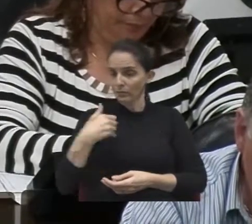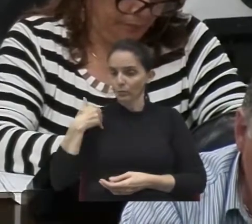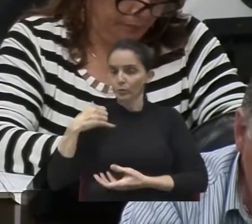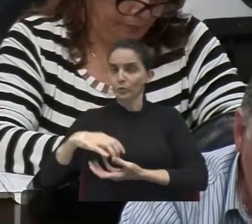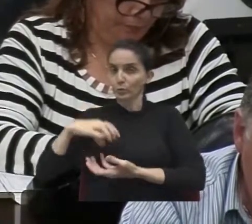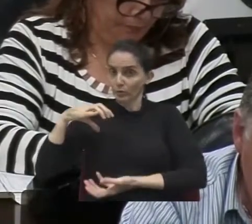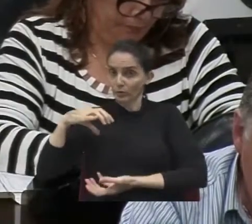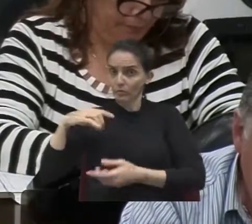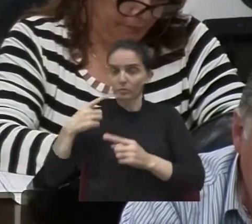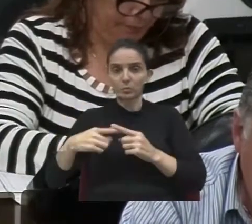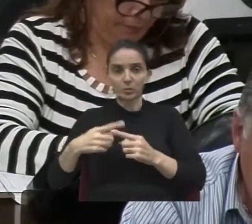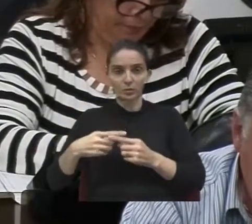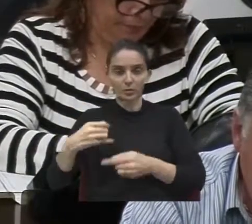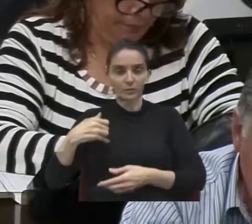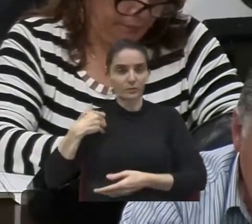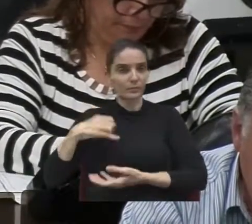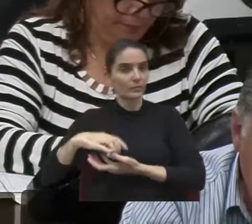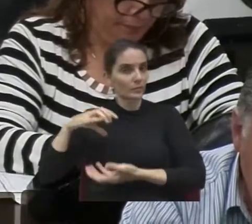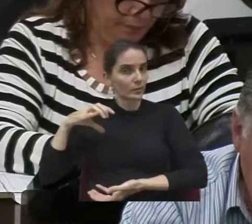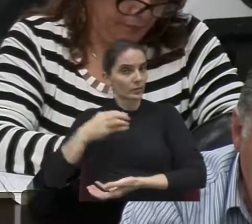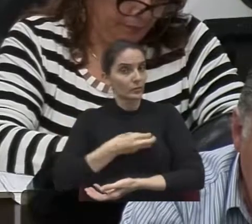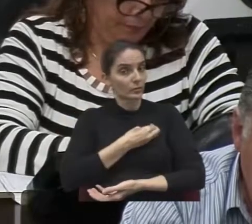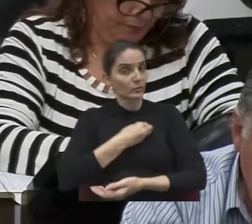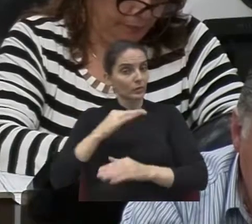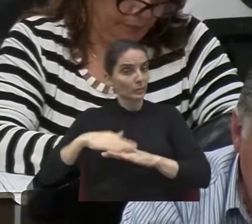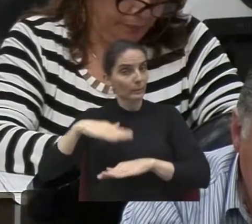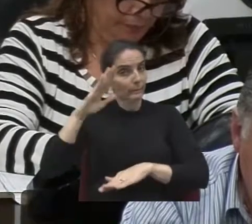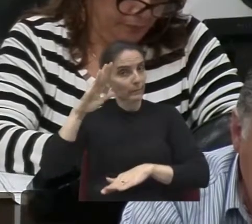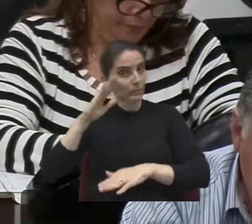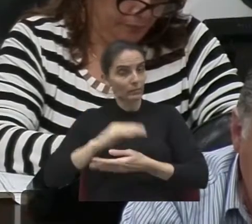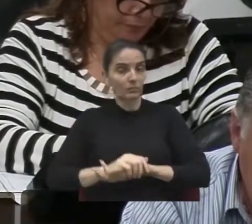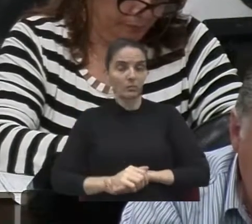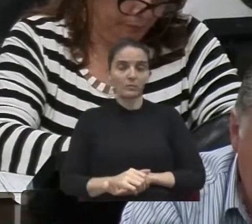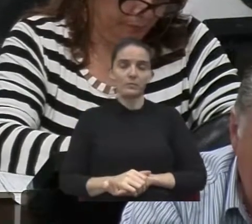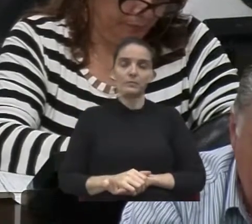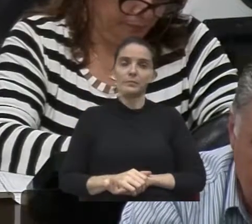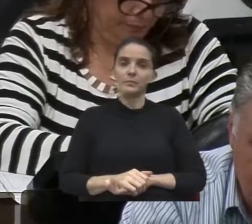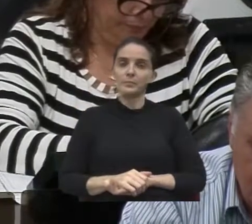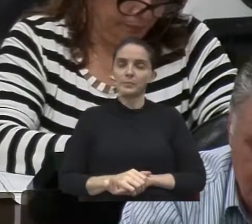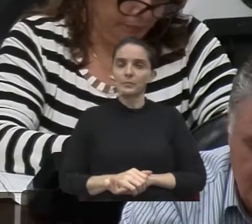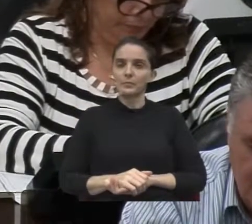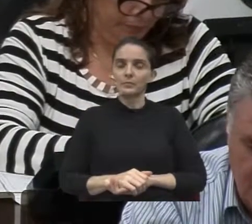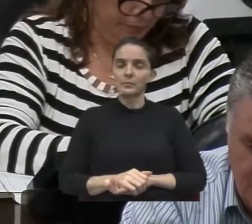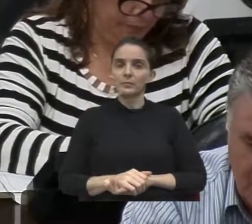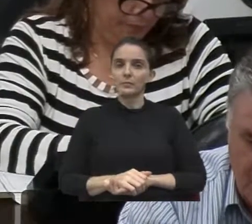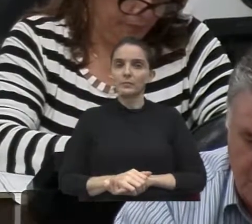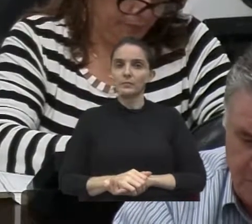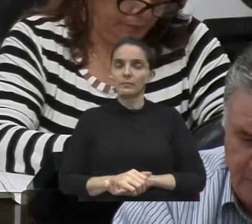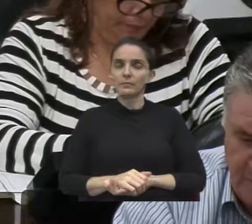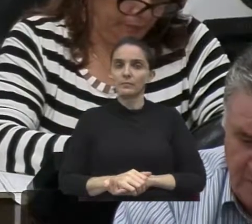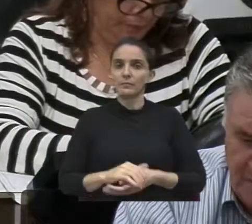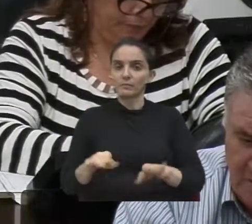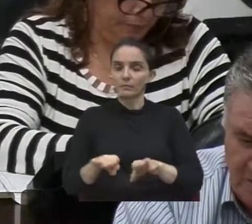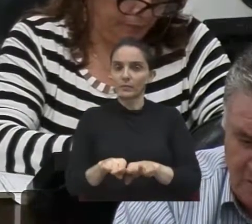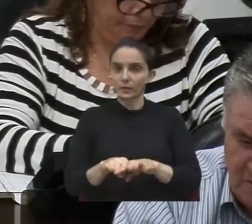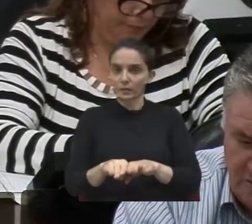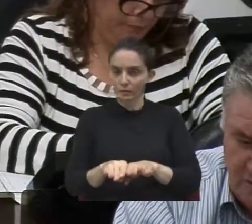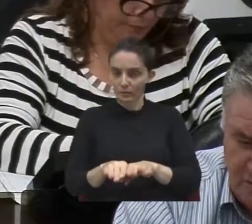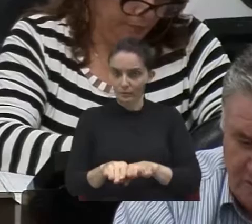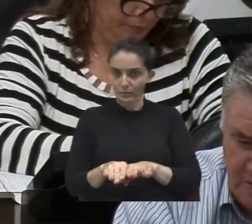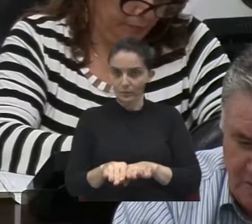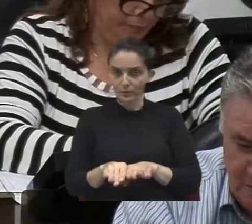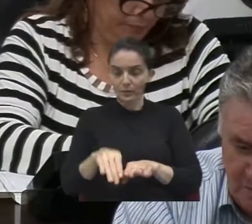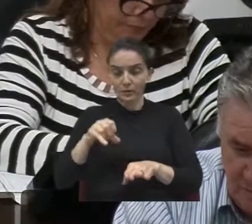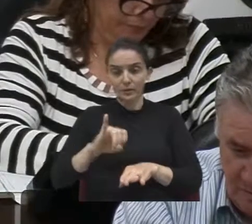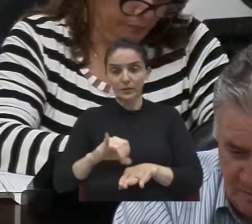está vivendo mais, né? Automaticamente, vivendo mais, a sua qualidade de vida também tem que ser